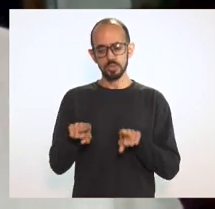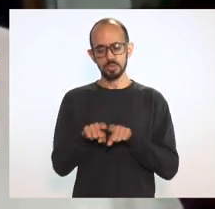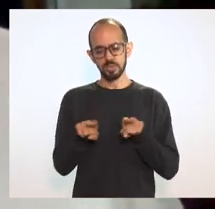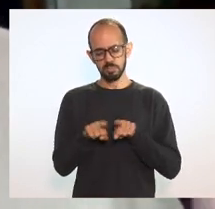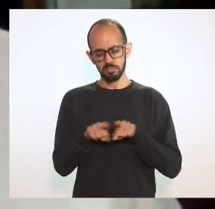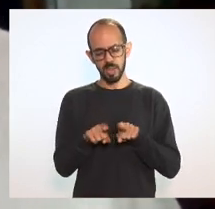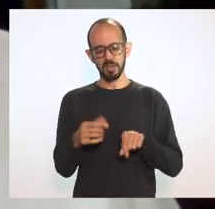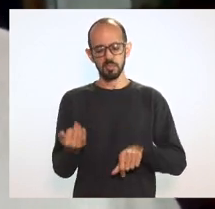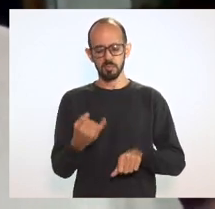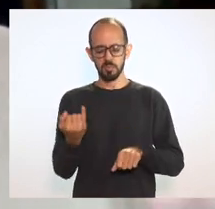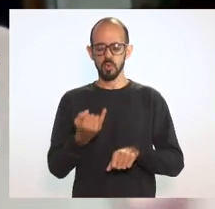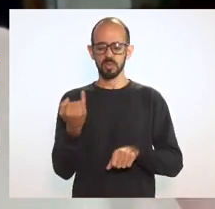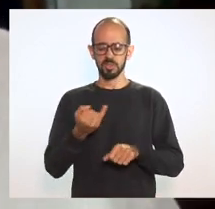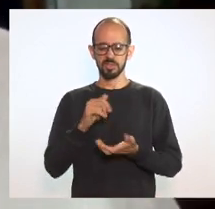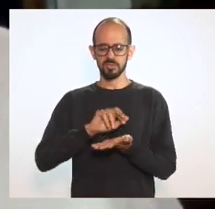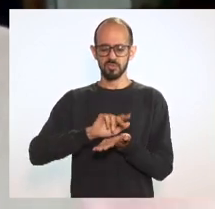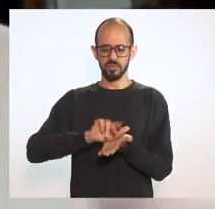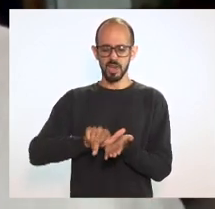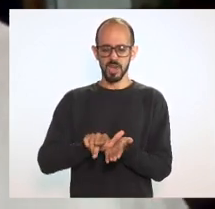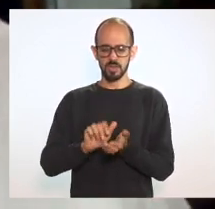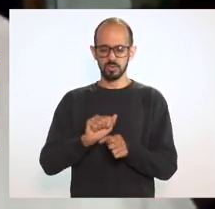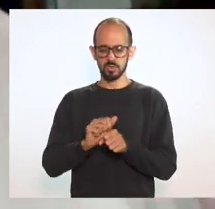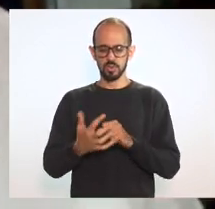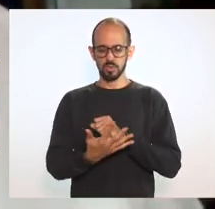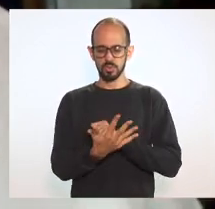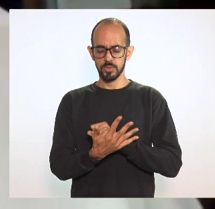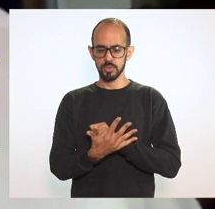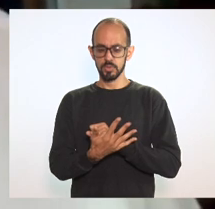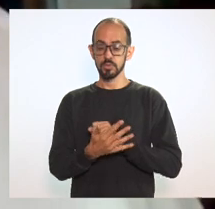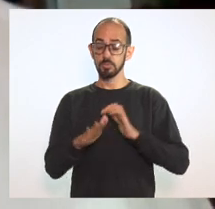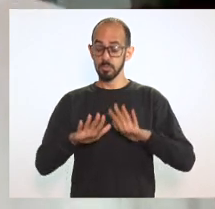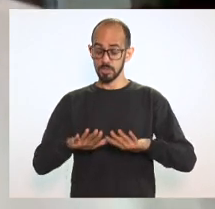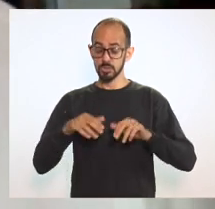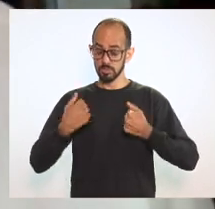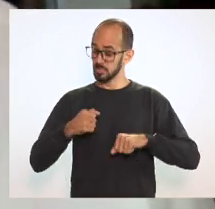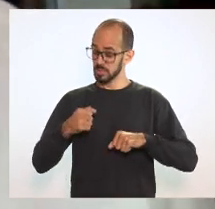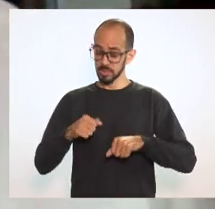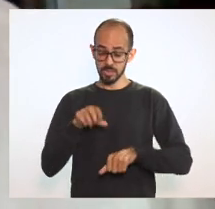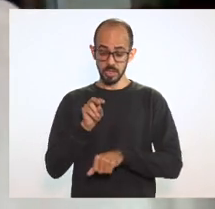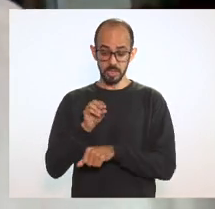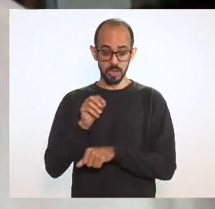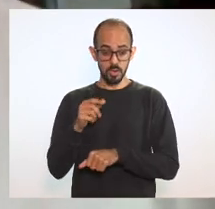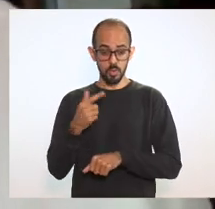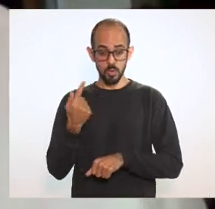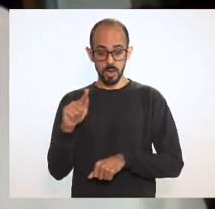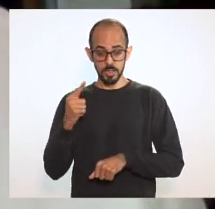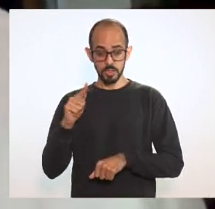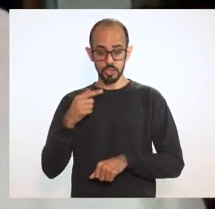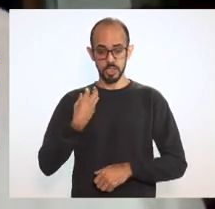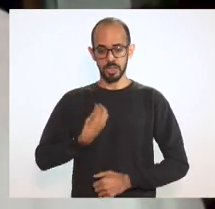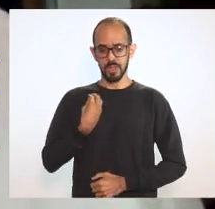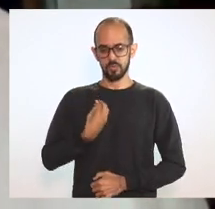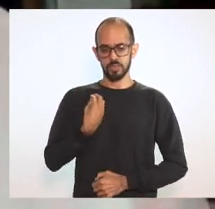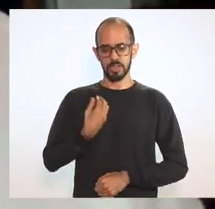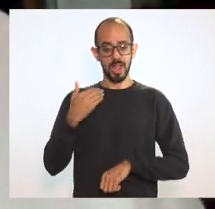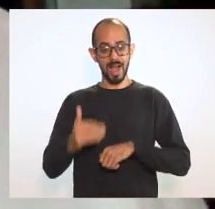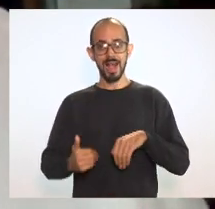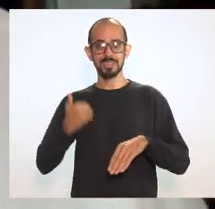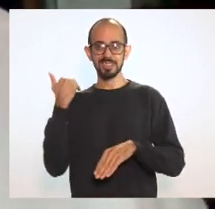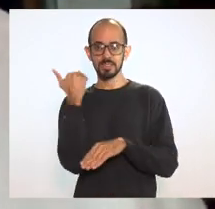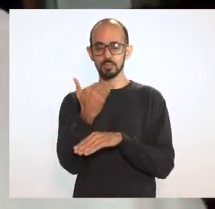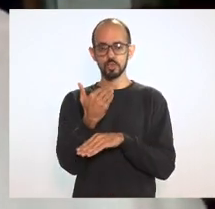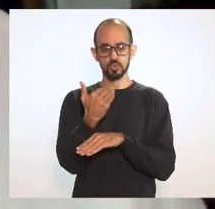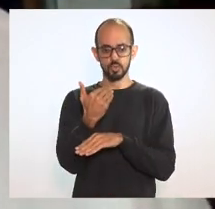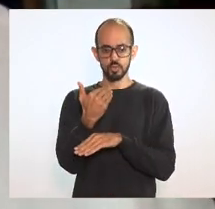importantes para que a gente possa garantir a vida, que é o mais importante, acima de qualquer coisa. E tenho certeza que o bom senso